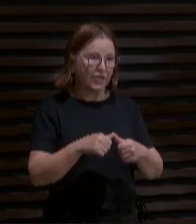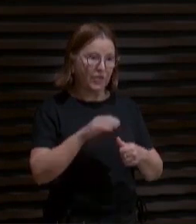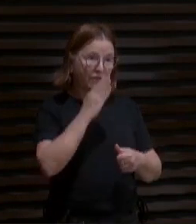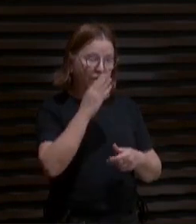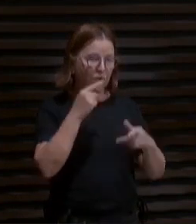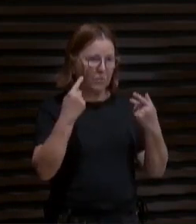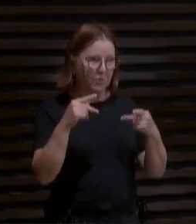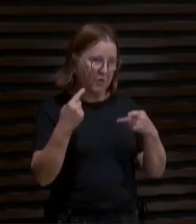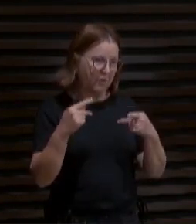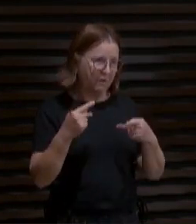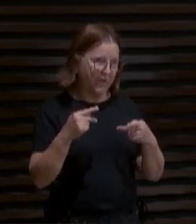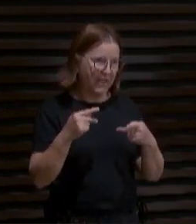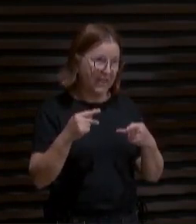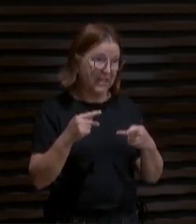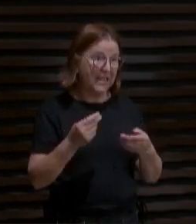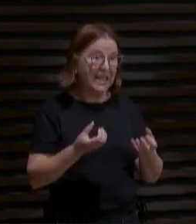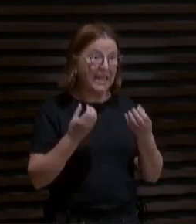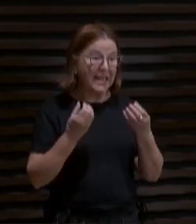que não dava.